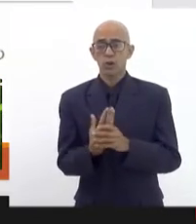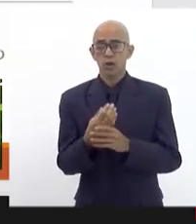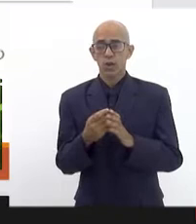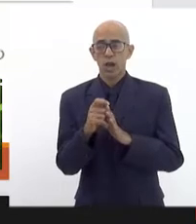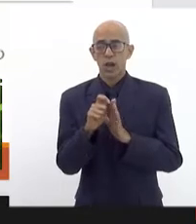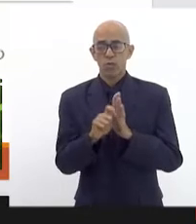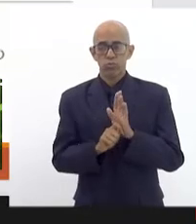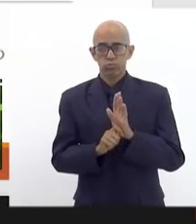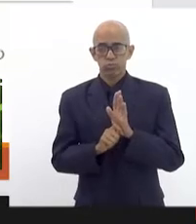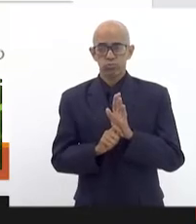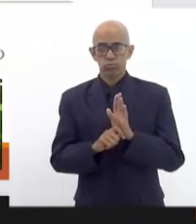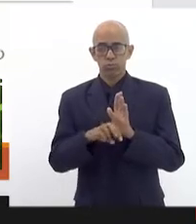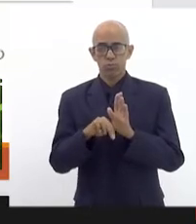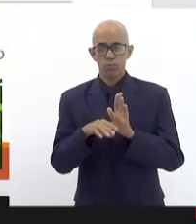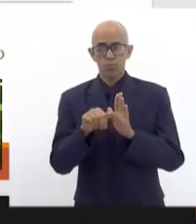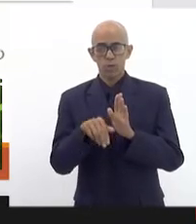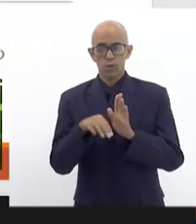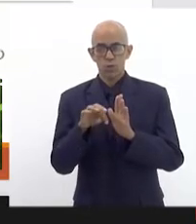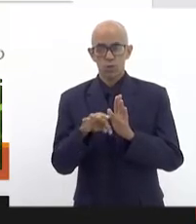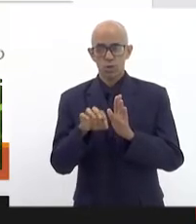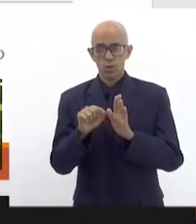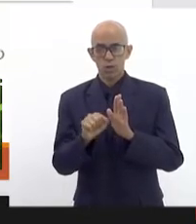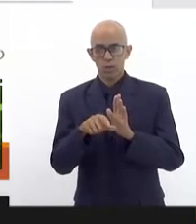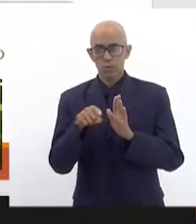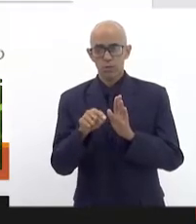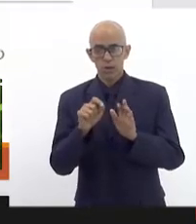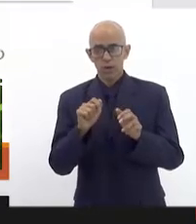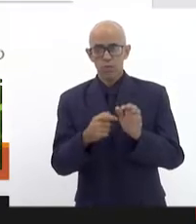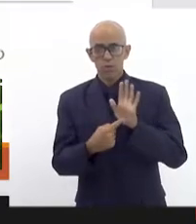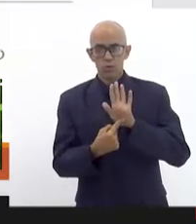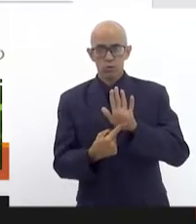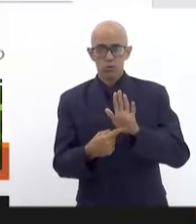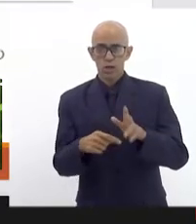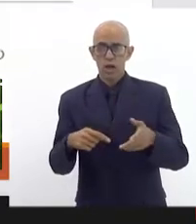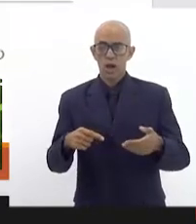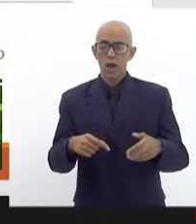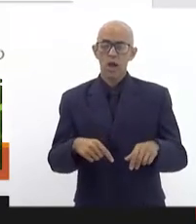para atualizar a lei de inovação aqui do Estado do Rio de Janeiro. Com base